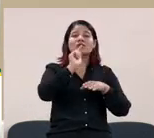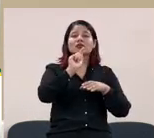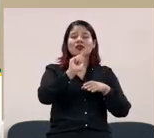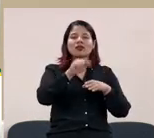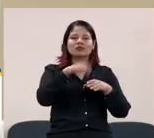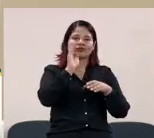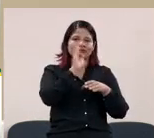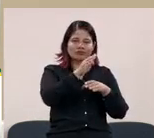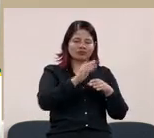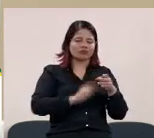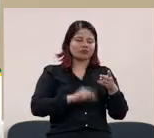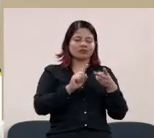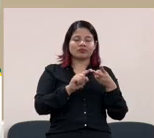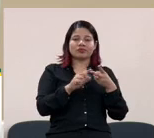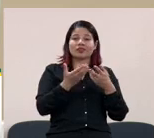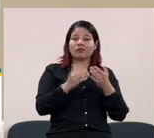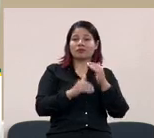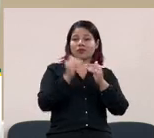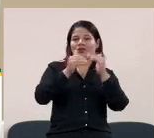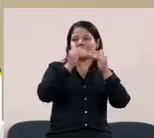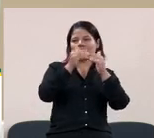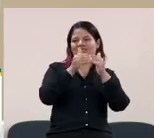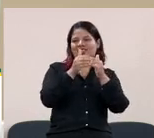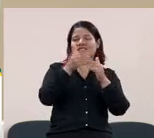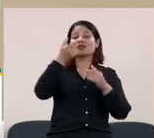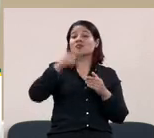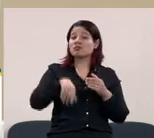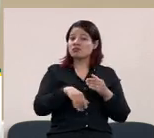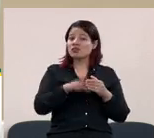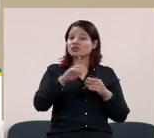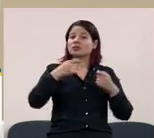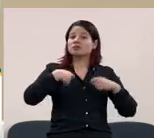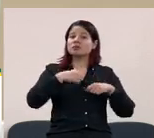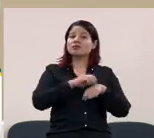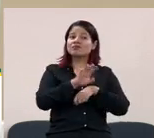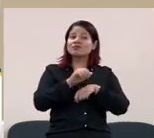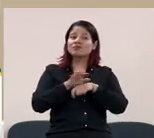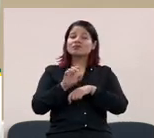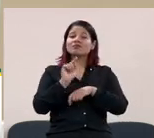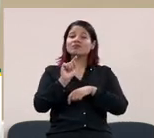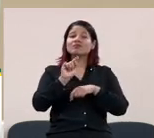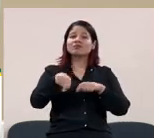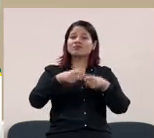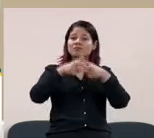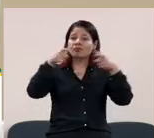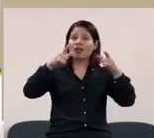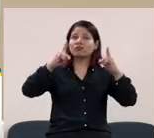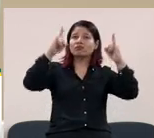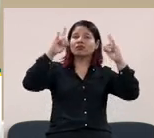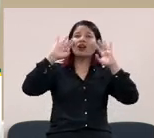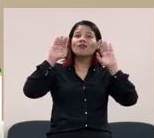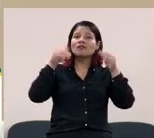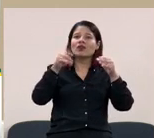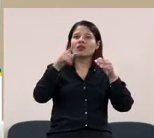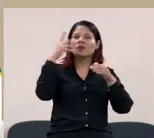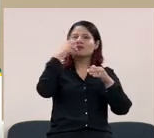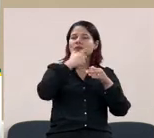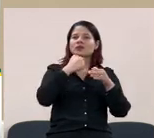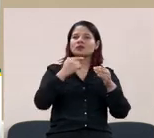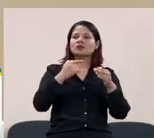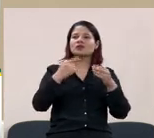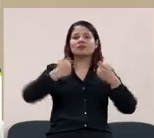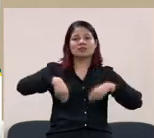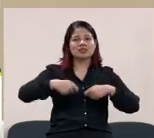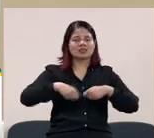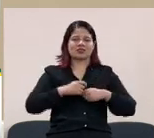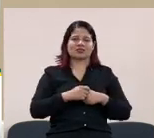mas também colaborar muito na visibilidade da universidade, ampliar a universidade,